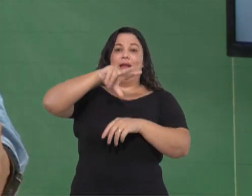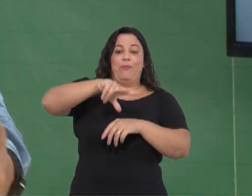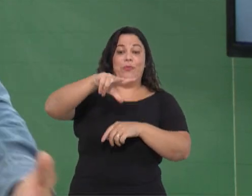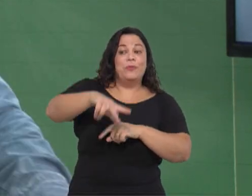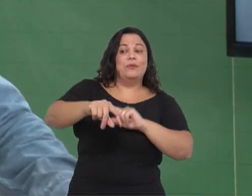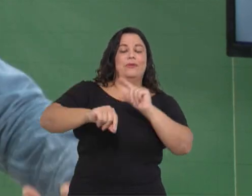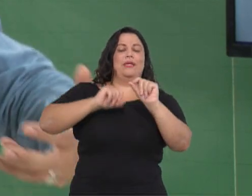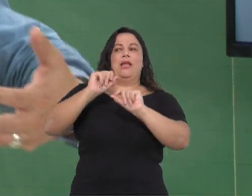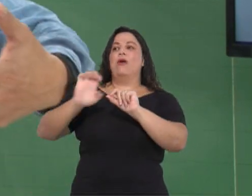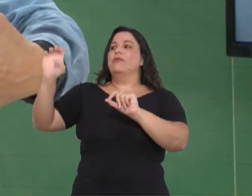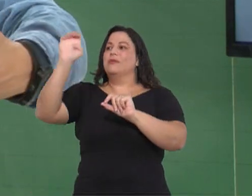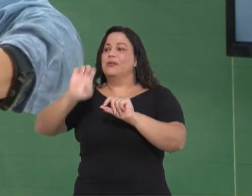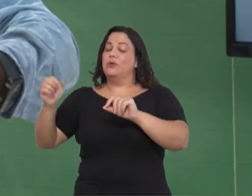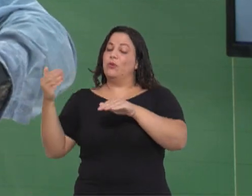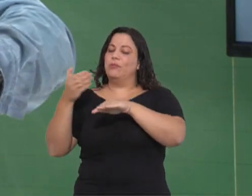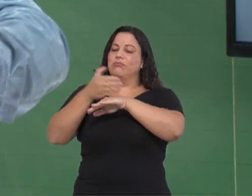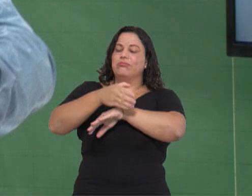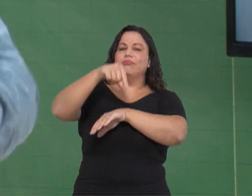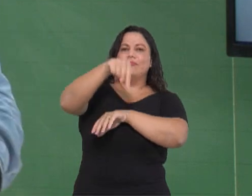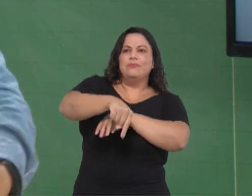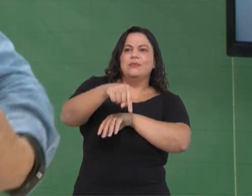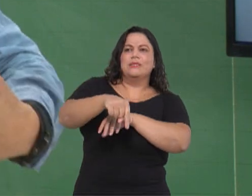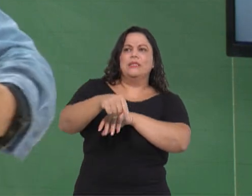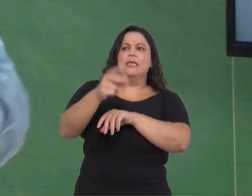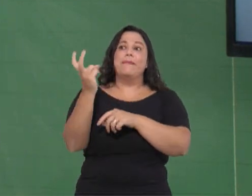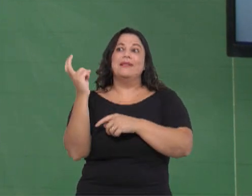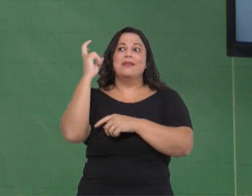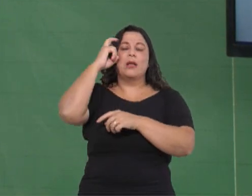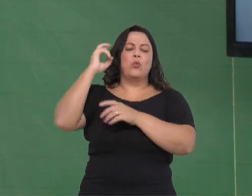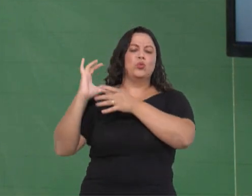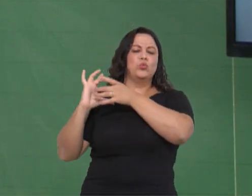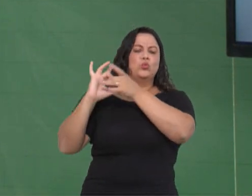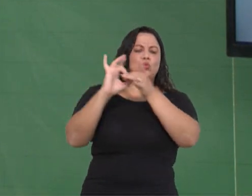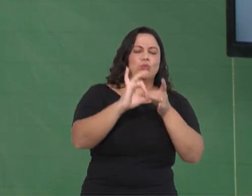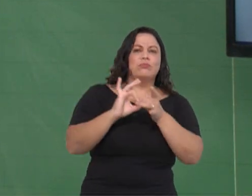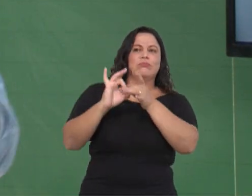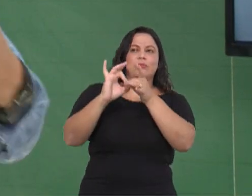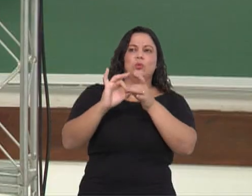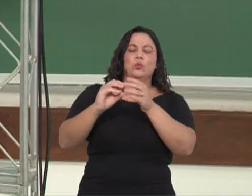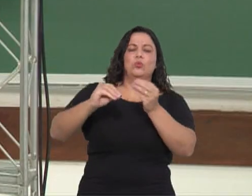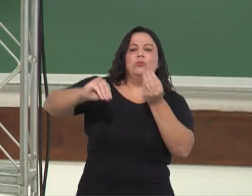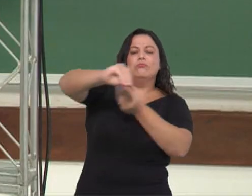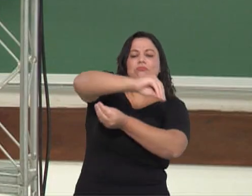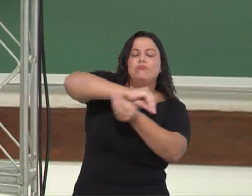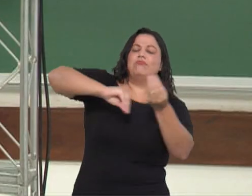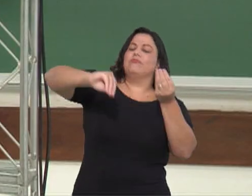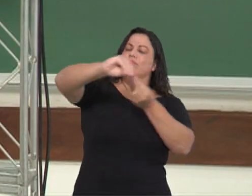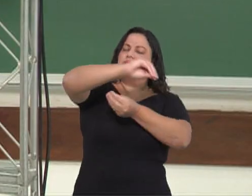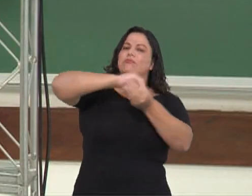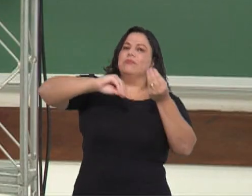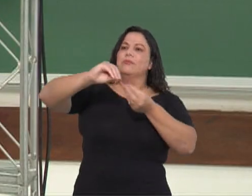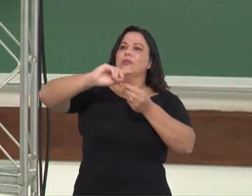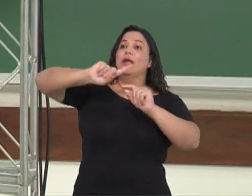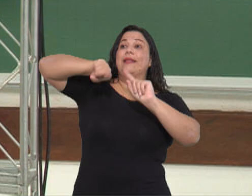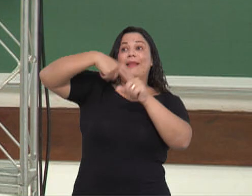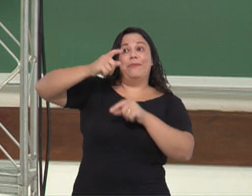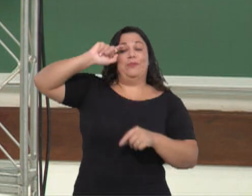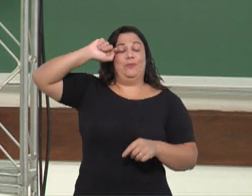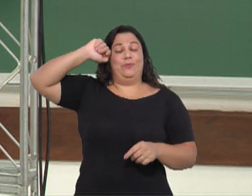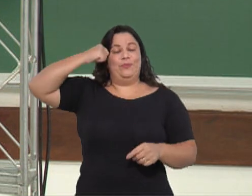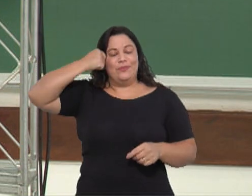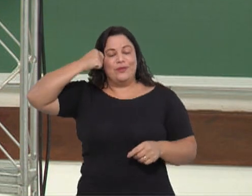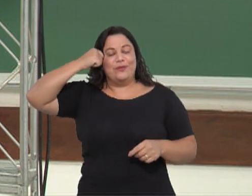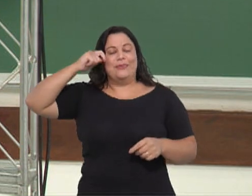religiosidade, e já se fundiu, se mesclou com a cultura indígena. Posteriormente vieram os negros